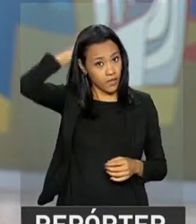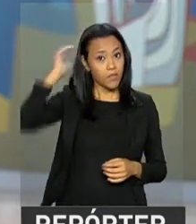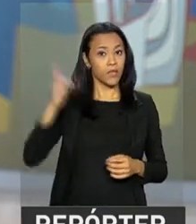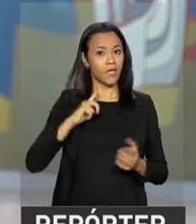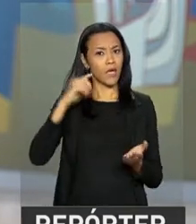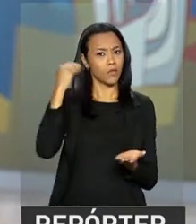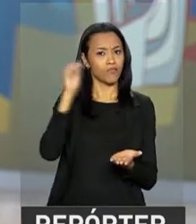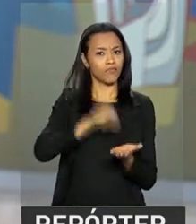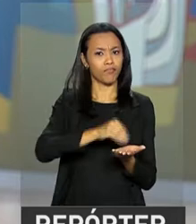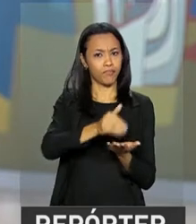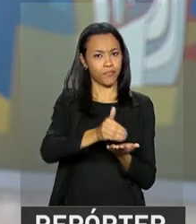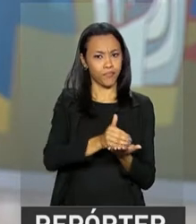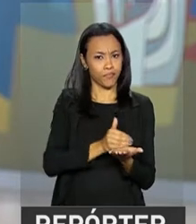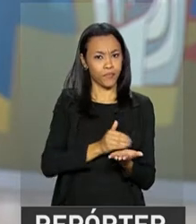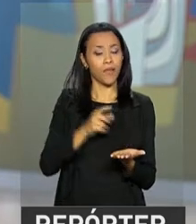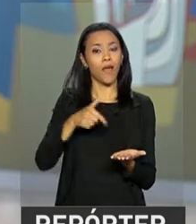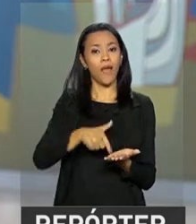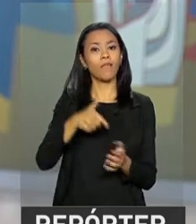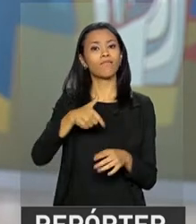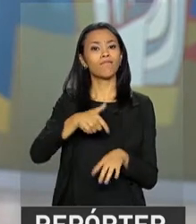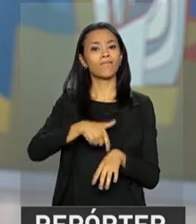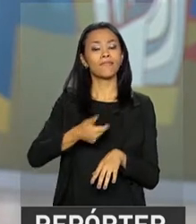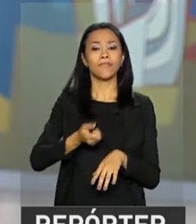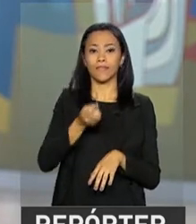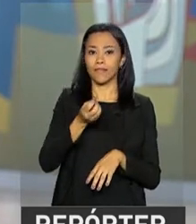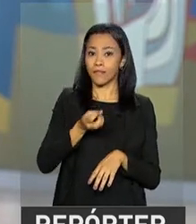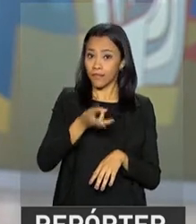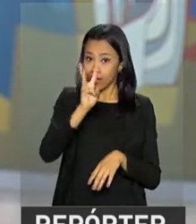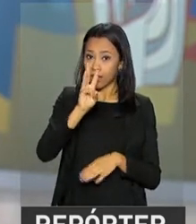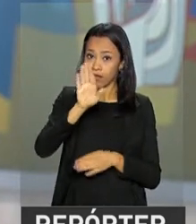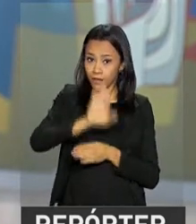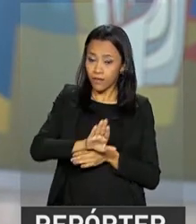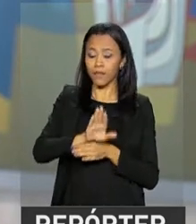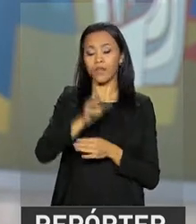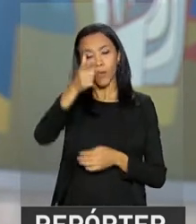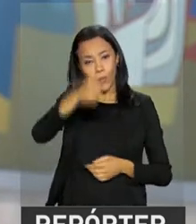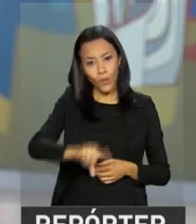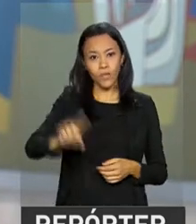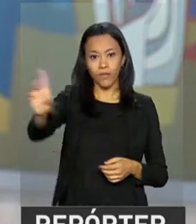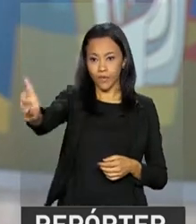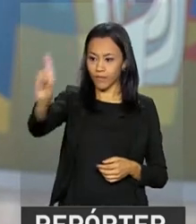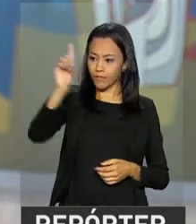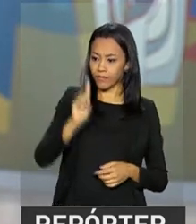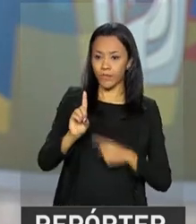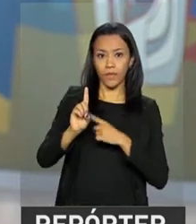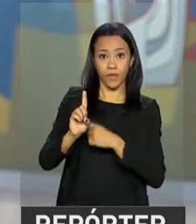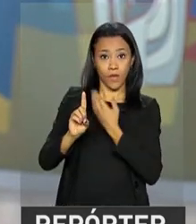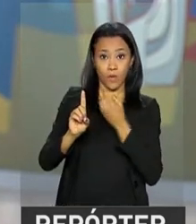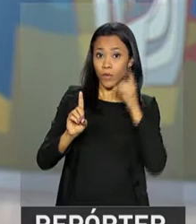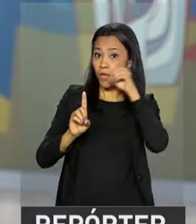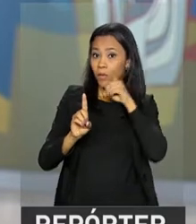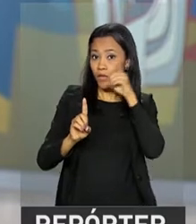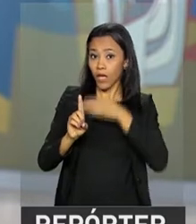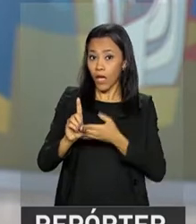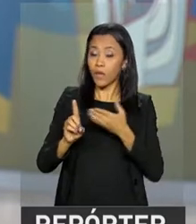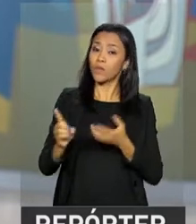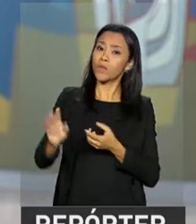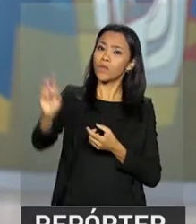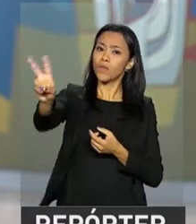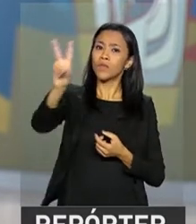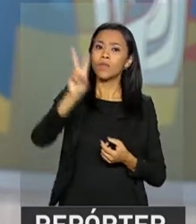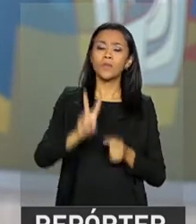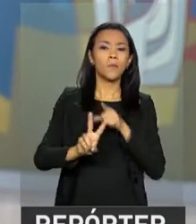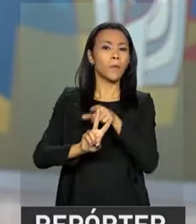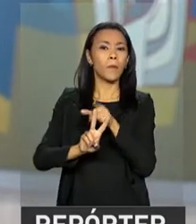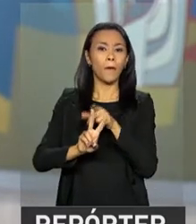na agenda oficial será às três horas da tarde quando ele recebe novamente o deputado carlos marun acompanhado de prefeitos